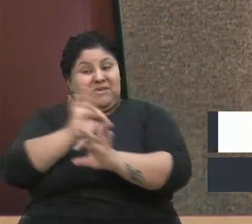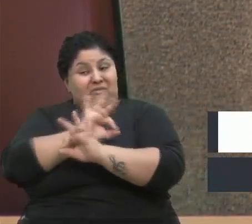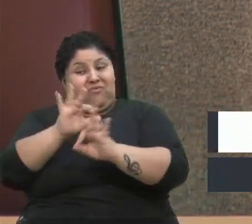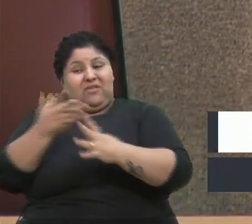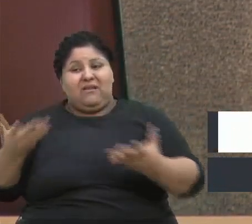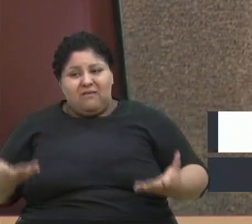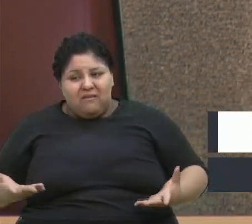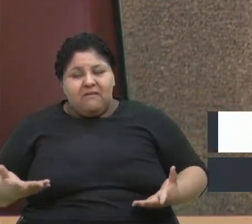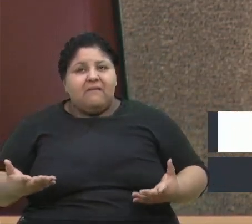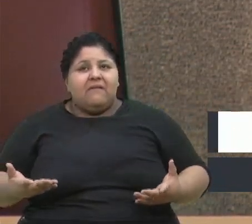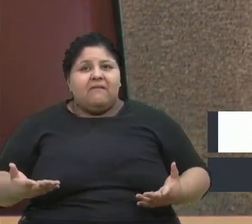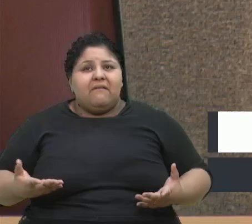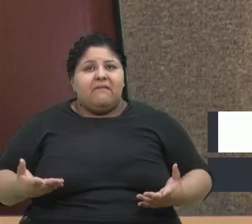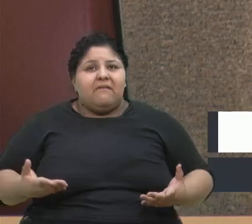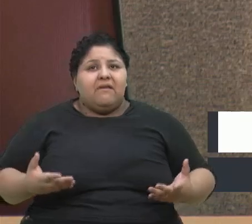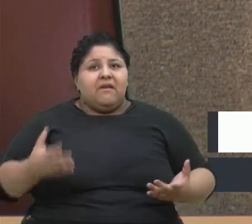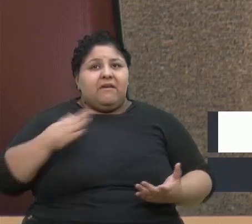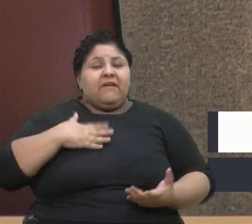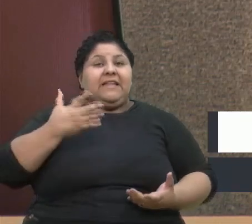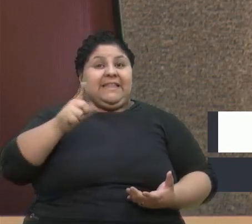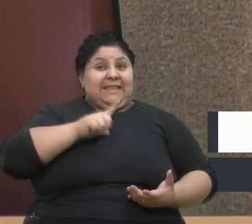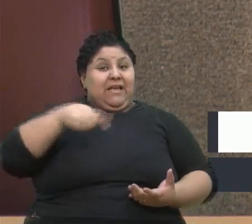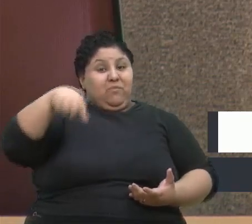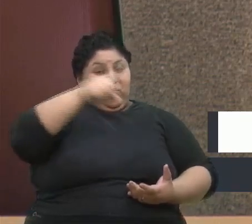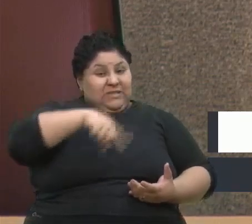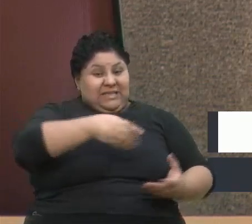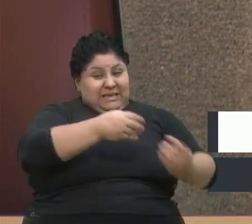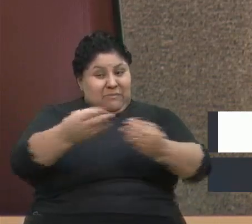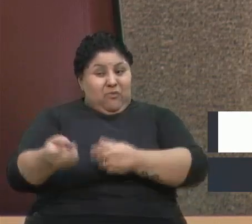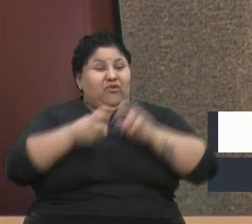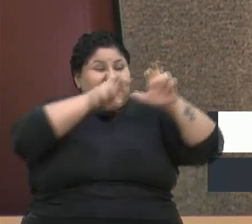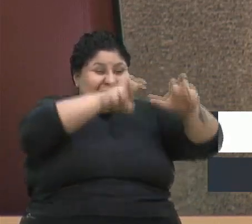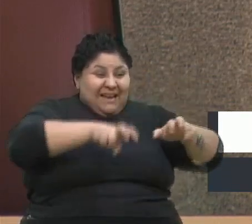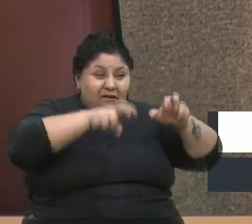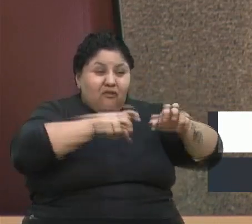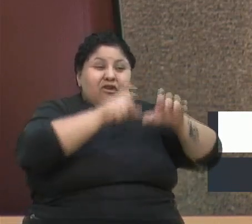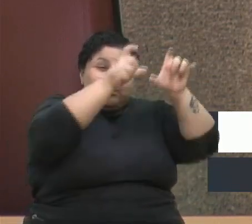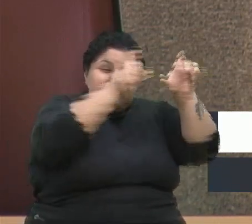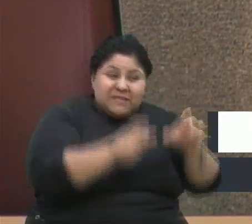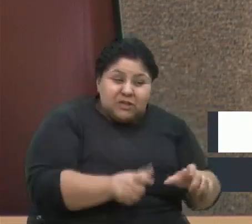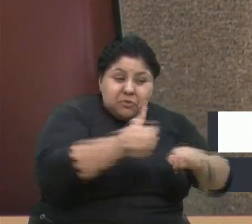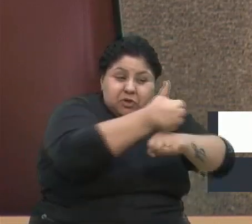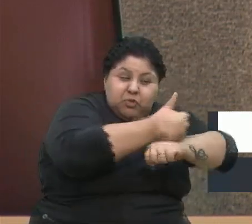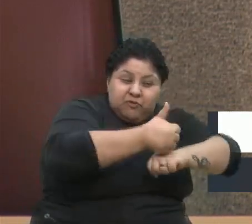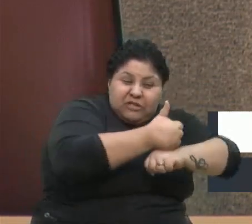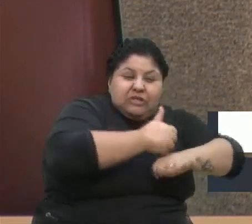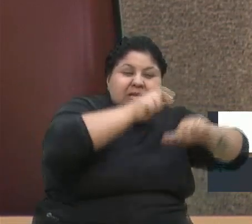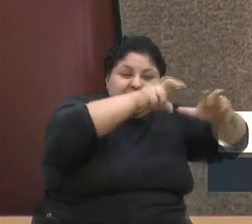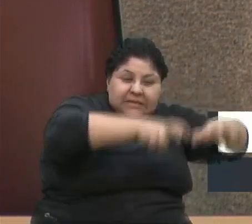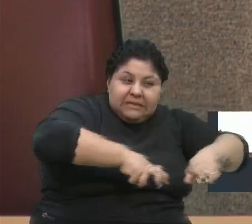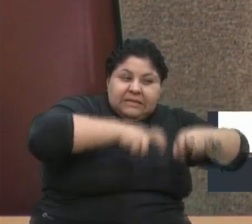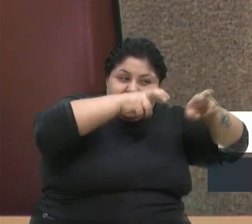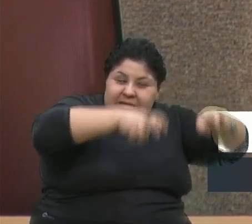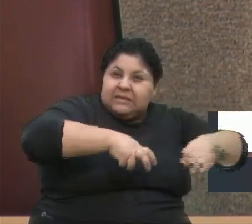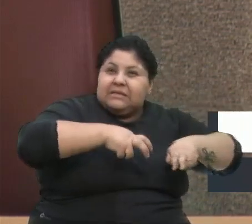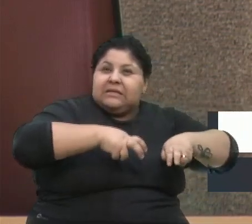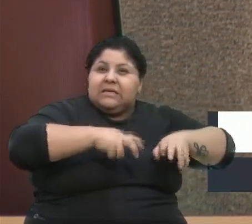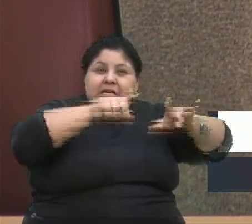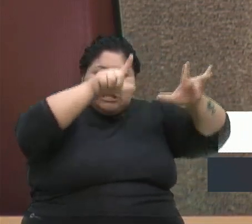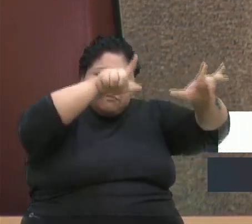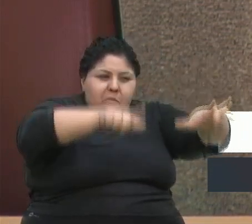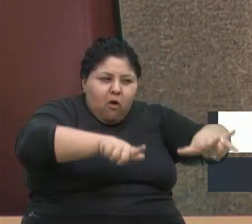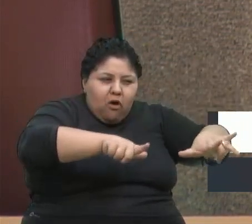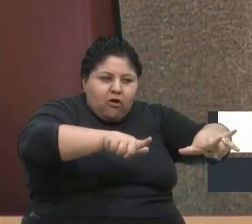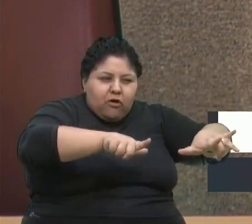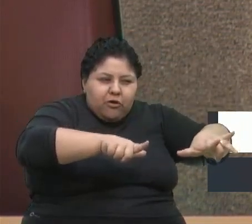diz respeito, nós temos muitas lavouras e muitos agricultores que estão dentro da zona das águas, que